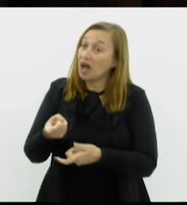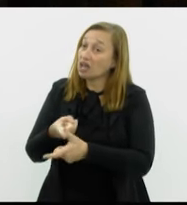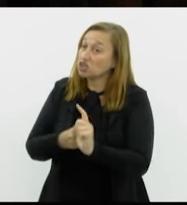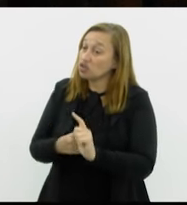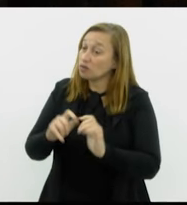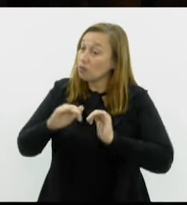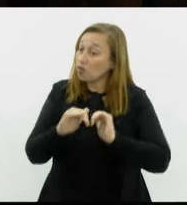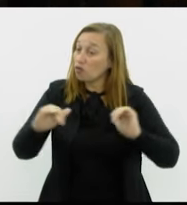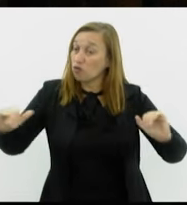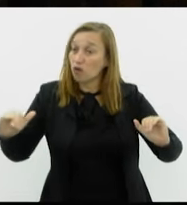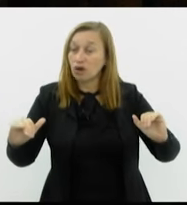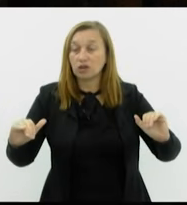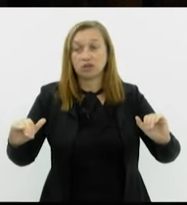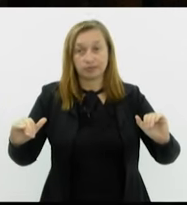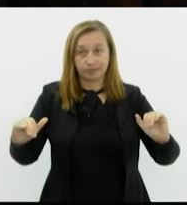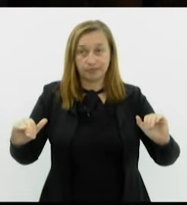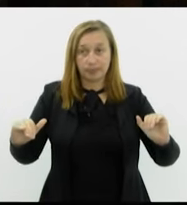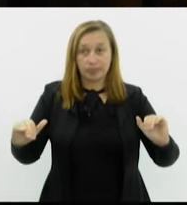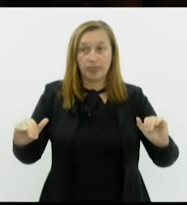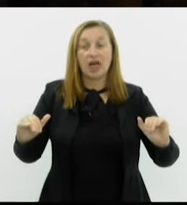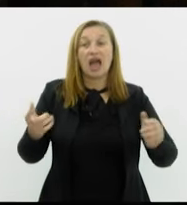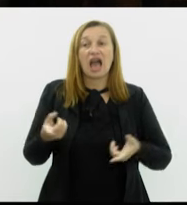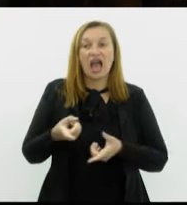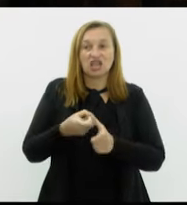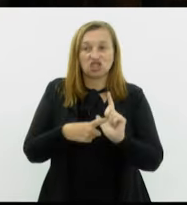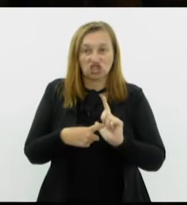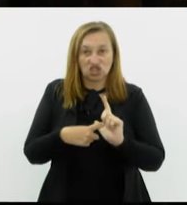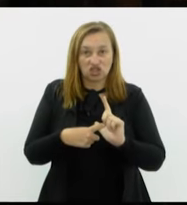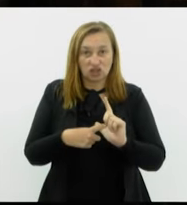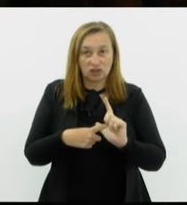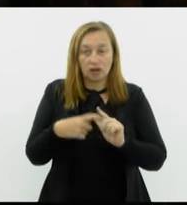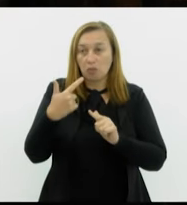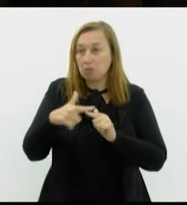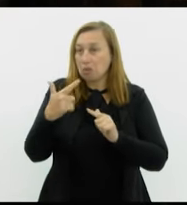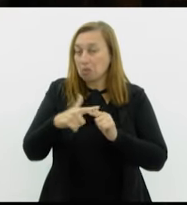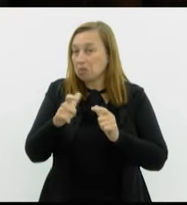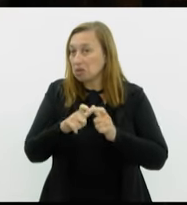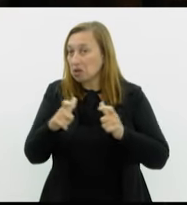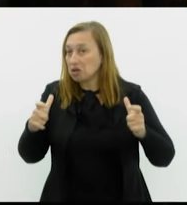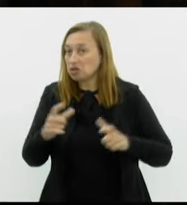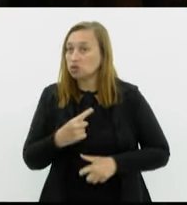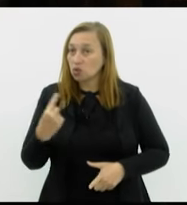Então, nós não temos, apesar da dívida ser o nosso grande problema,